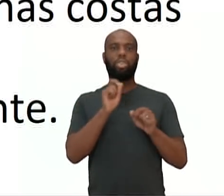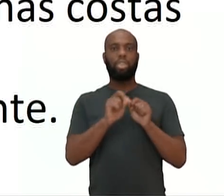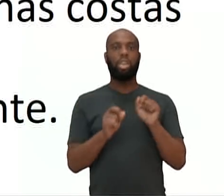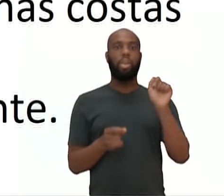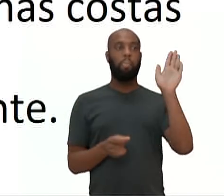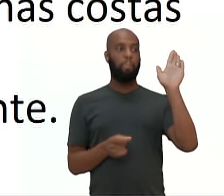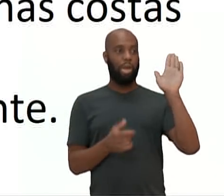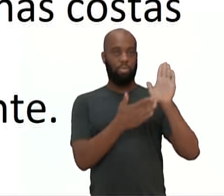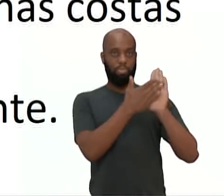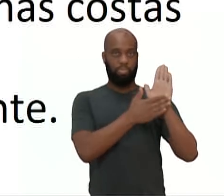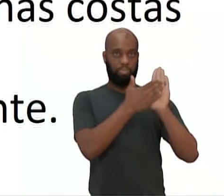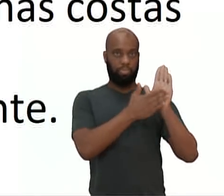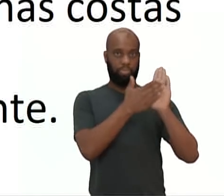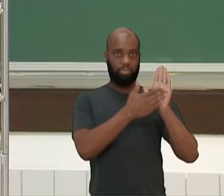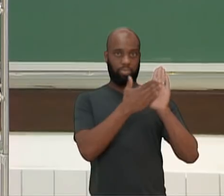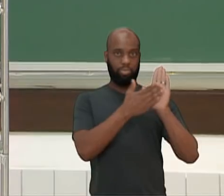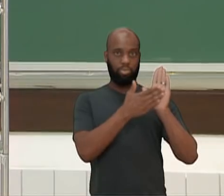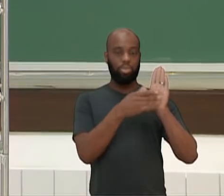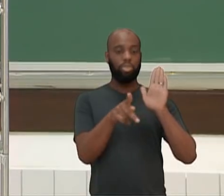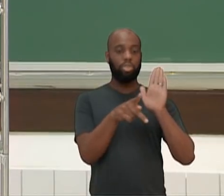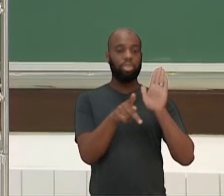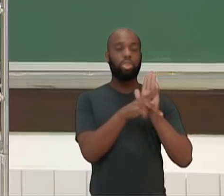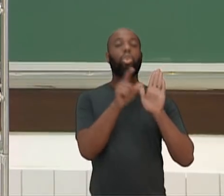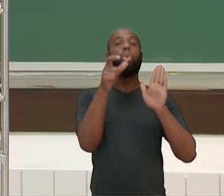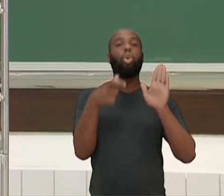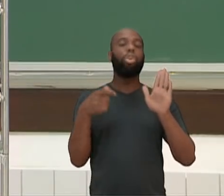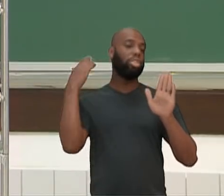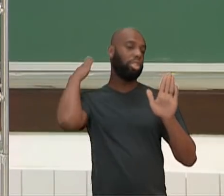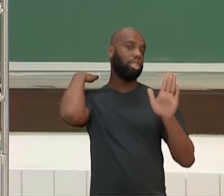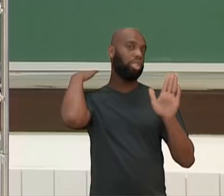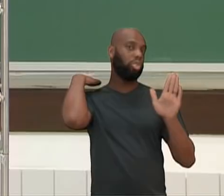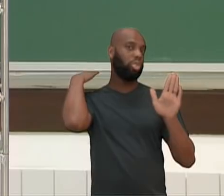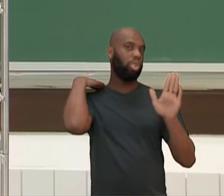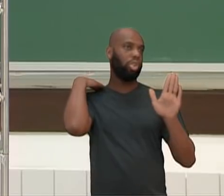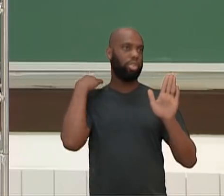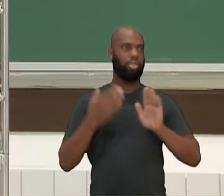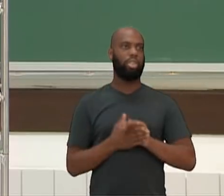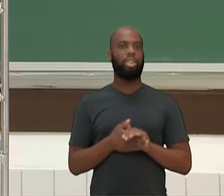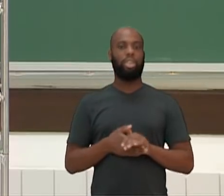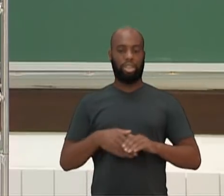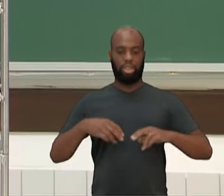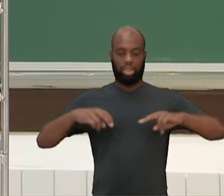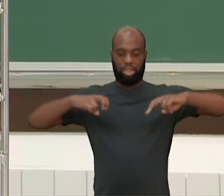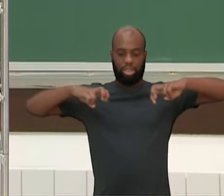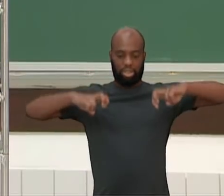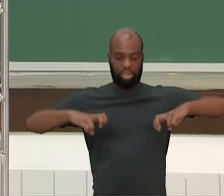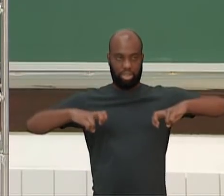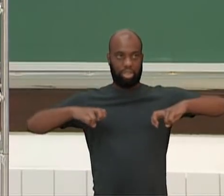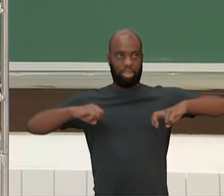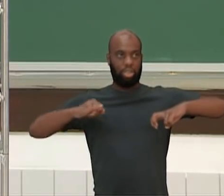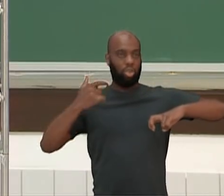das mãos do oponente. Então, tá deitado lá, quem conseguir